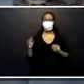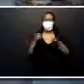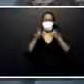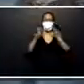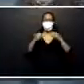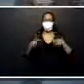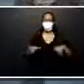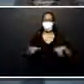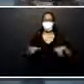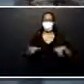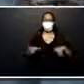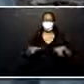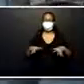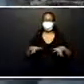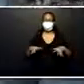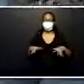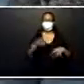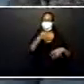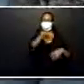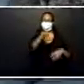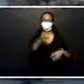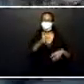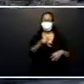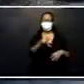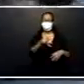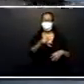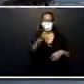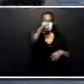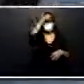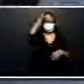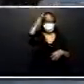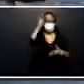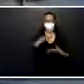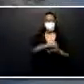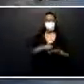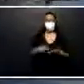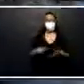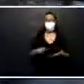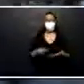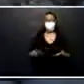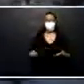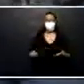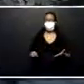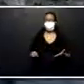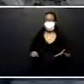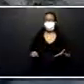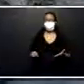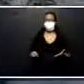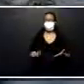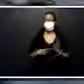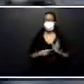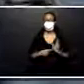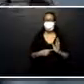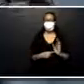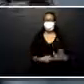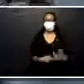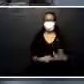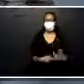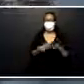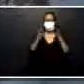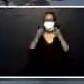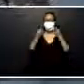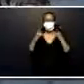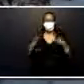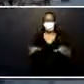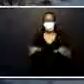explicita a tomada de posição do autor. O autor deixa claro aqui, explicita. O que é